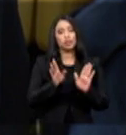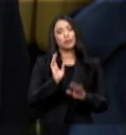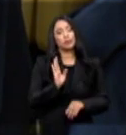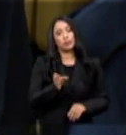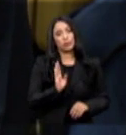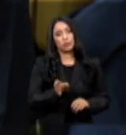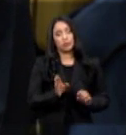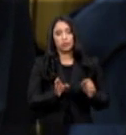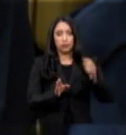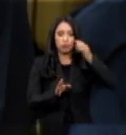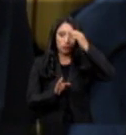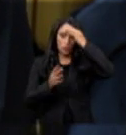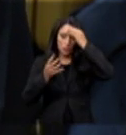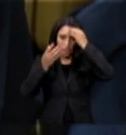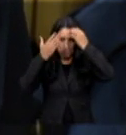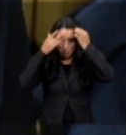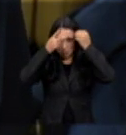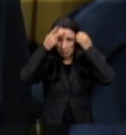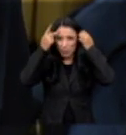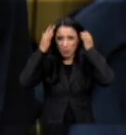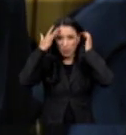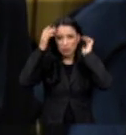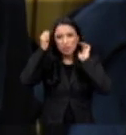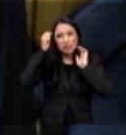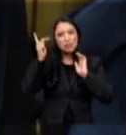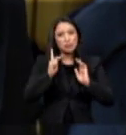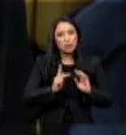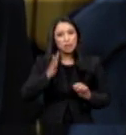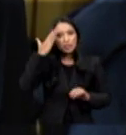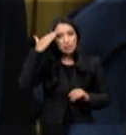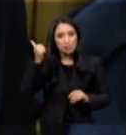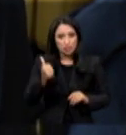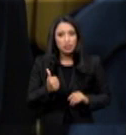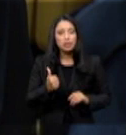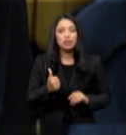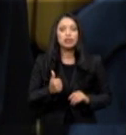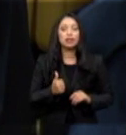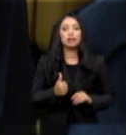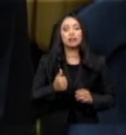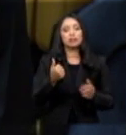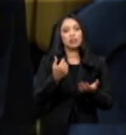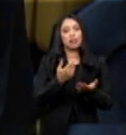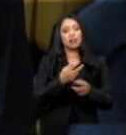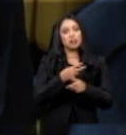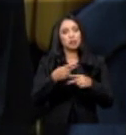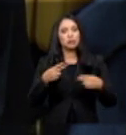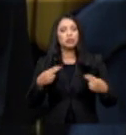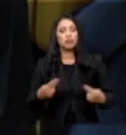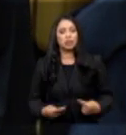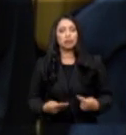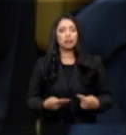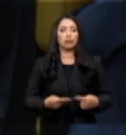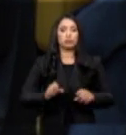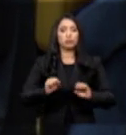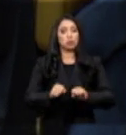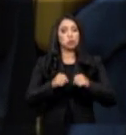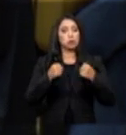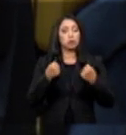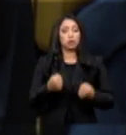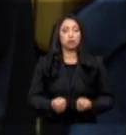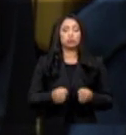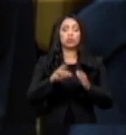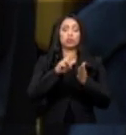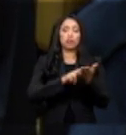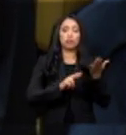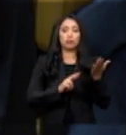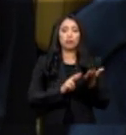os experts que tal mudança promove ganhos de eficiência na gestão do contrato, dado que direciona os esforços da agência